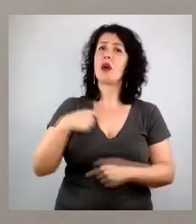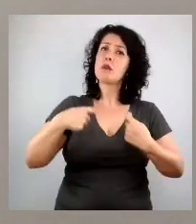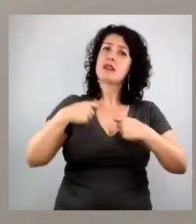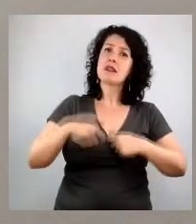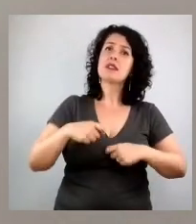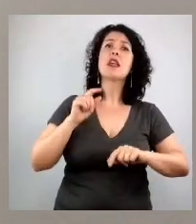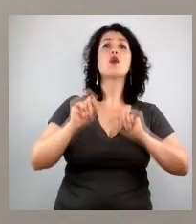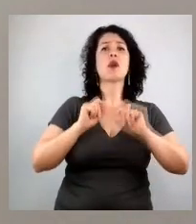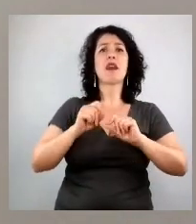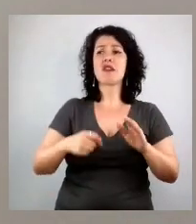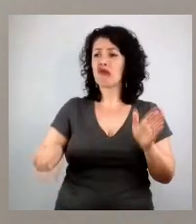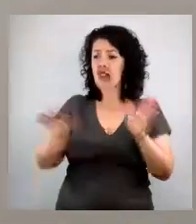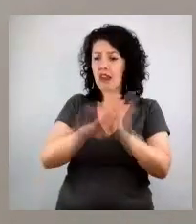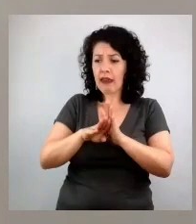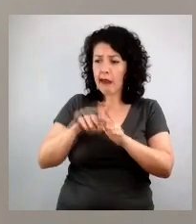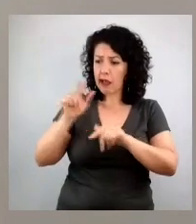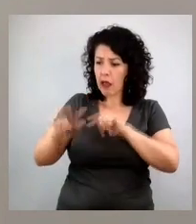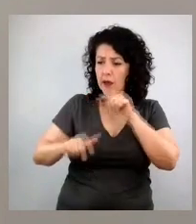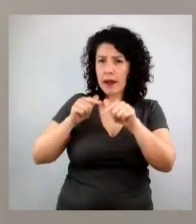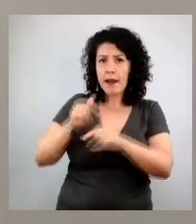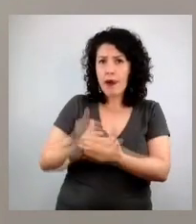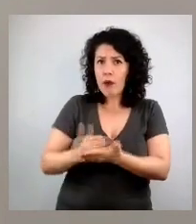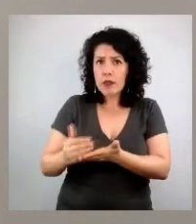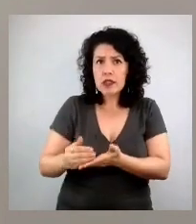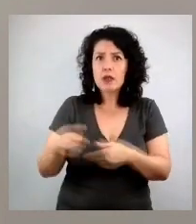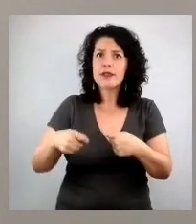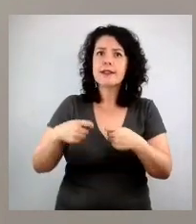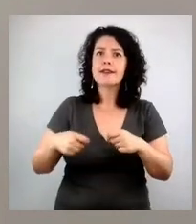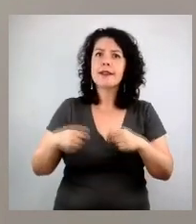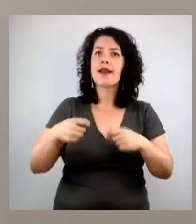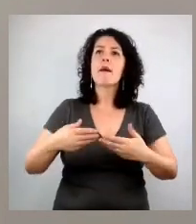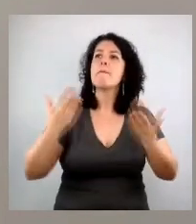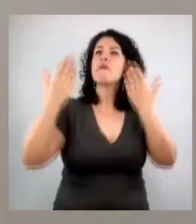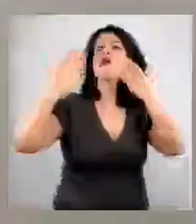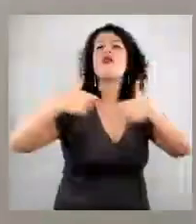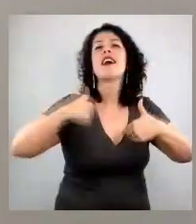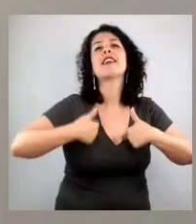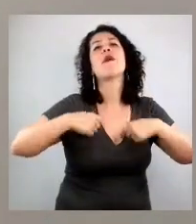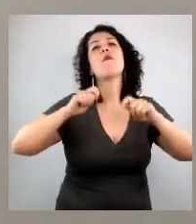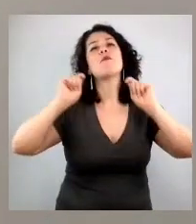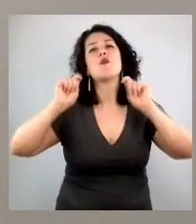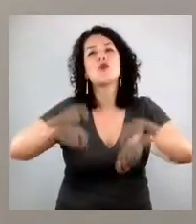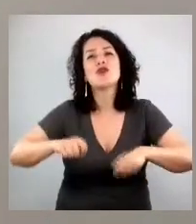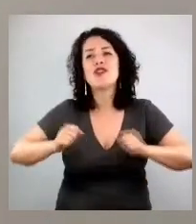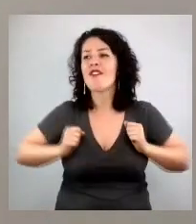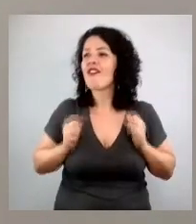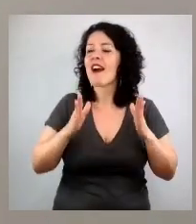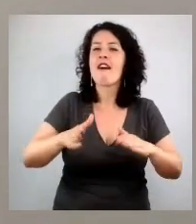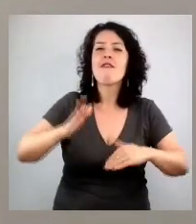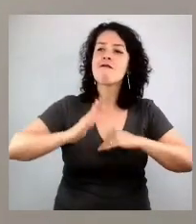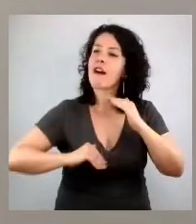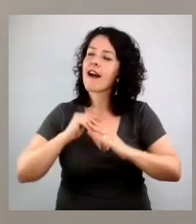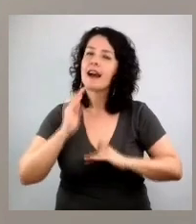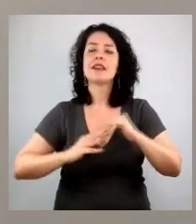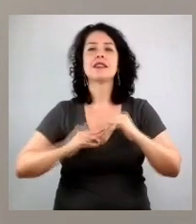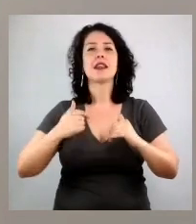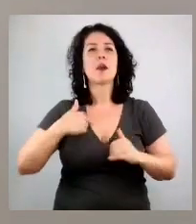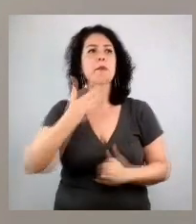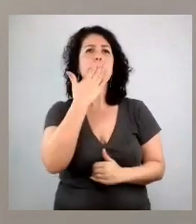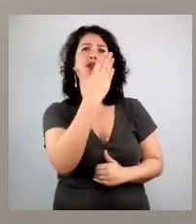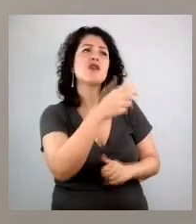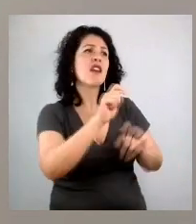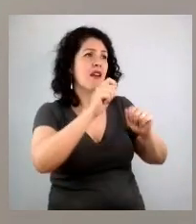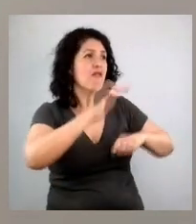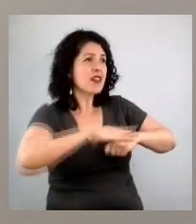de fazer o que eu fazia e para que eu tinha sido contratada. Então, eu ficava, me dá trabalho, deixa eu fazer isso, deixa eu fazer aquilo. E depois que